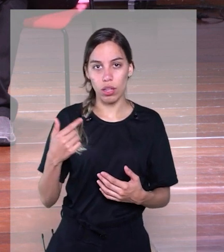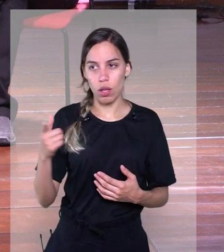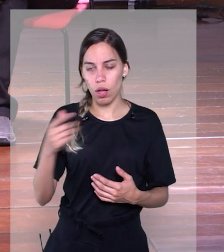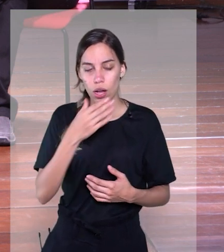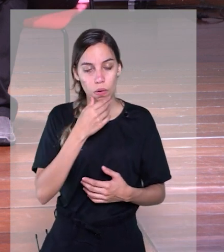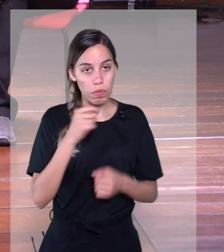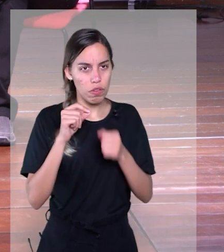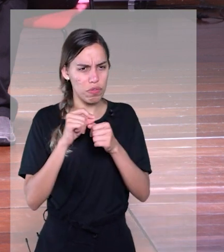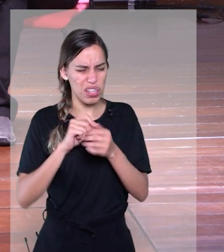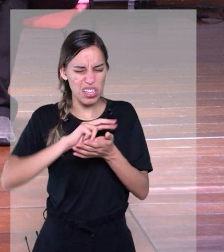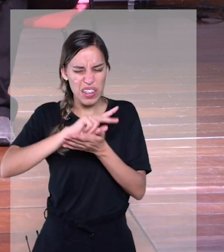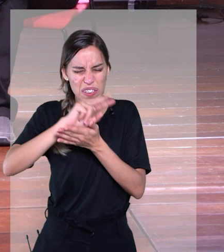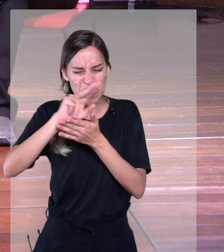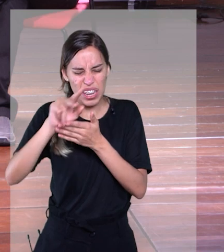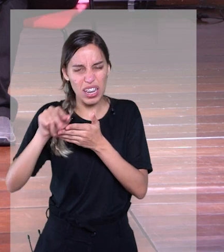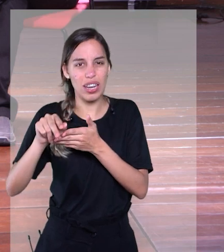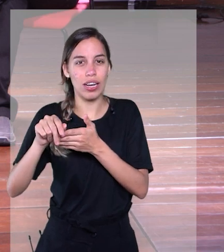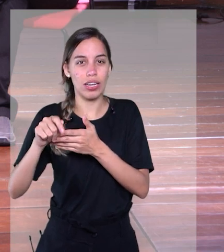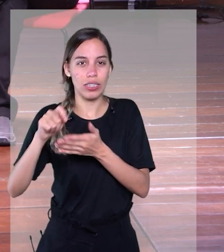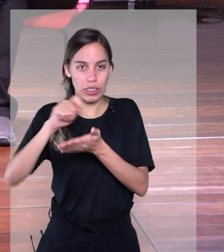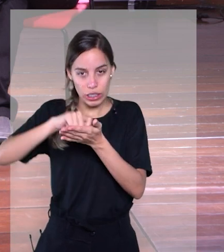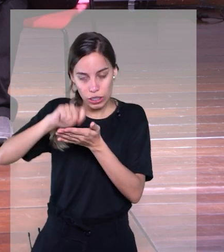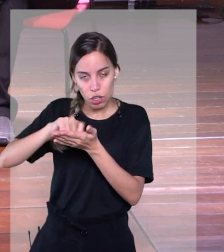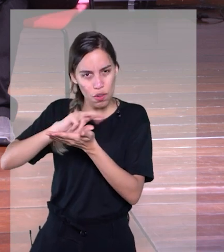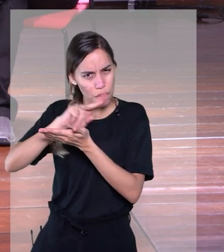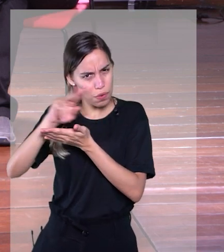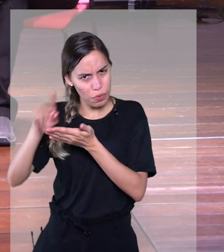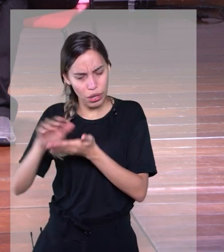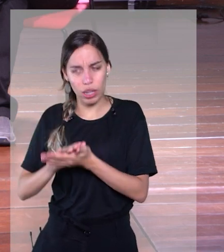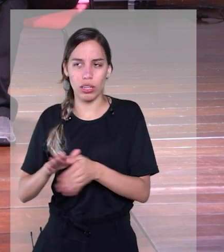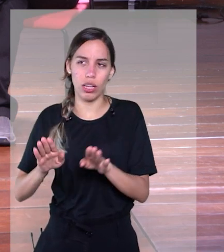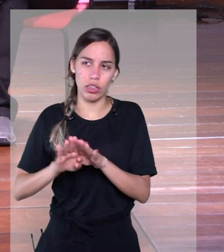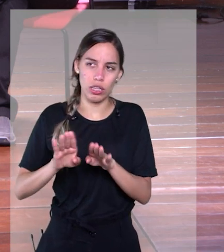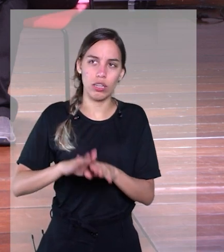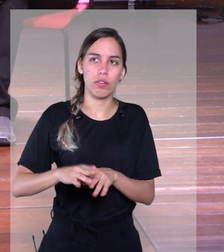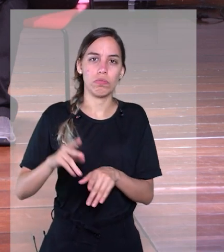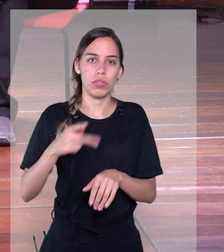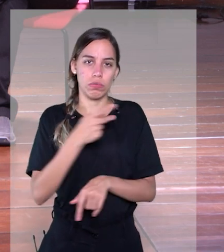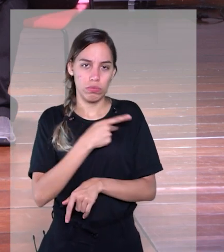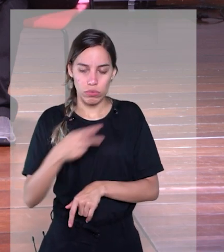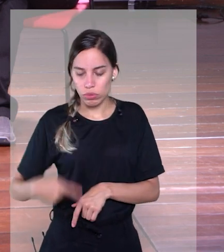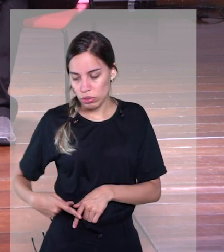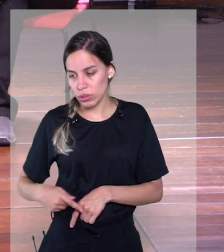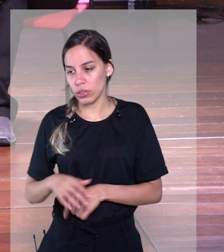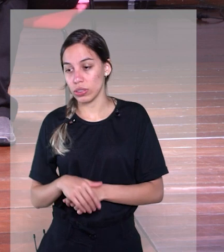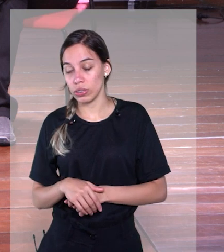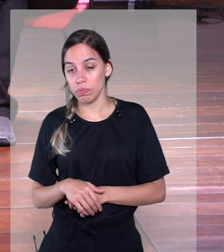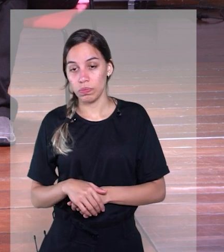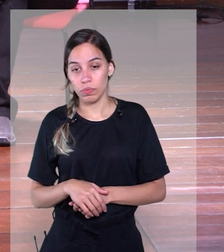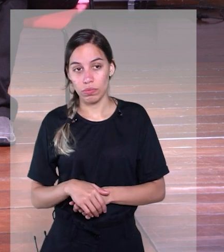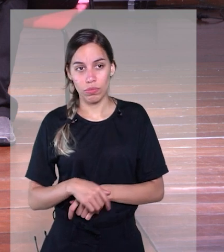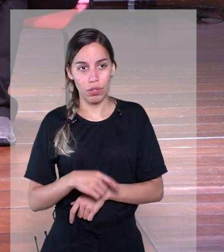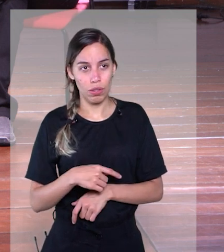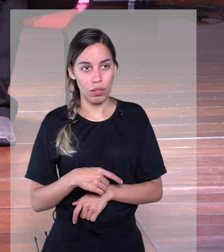Rosa, acho que já fez Tancredo Neves, Juscelino, e fez vários escritores e personalidades pelo Brasil afora. Então a gente